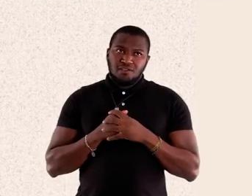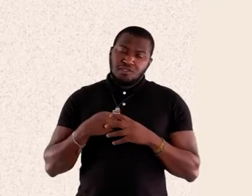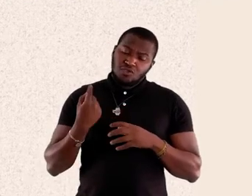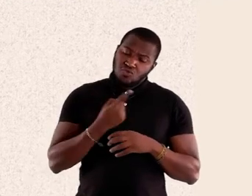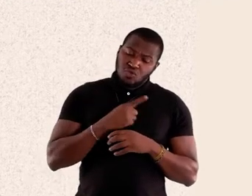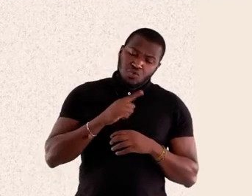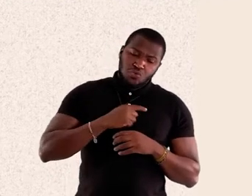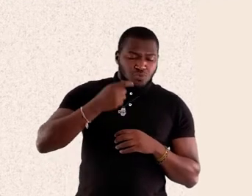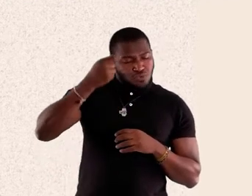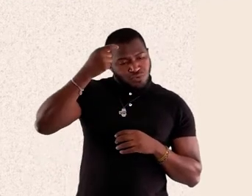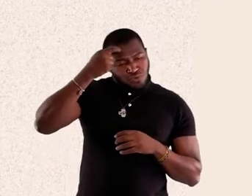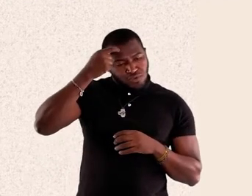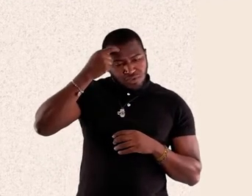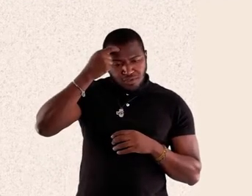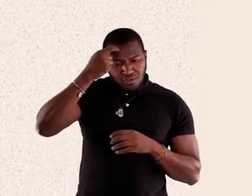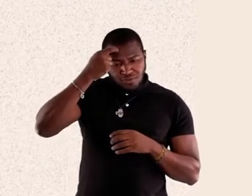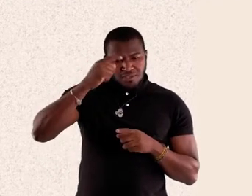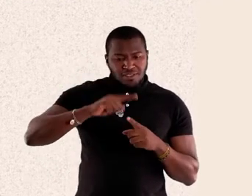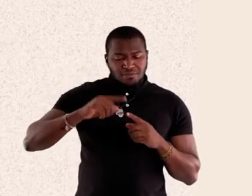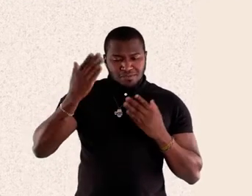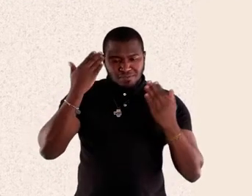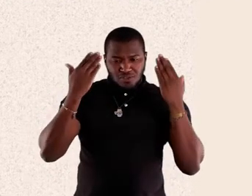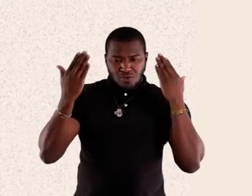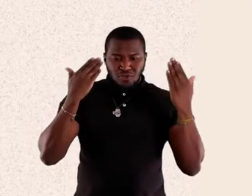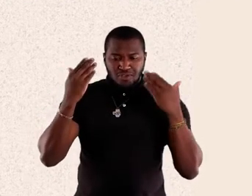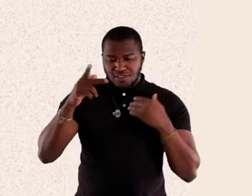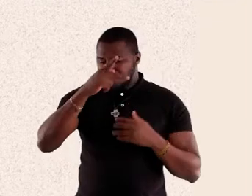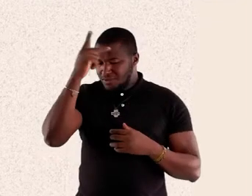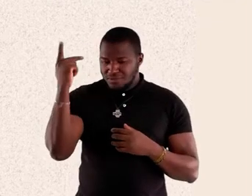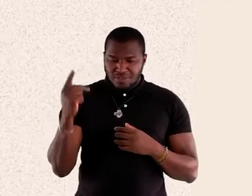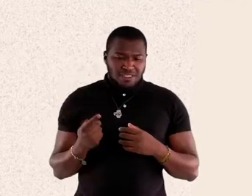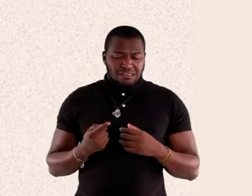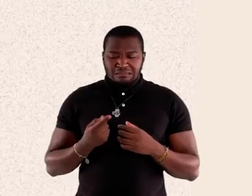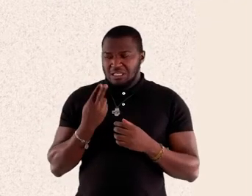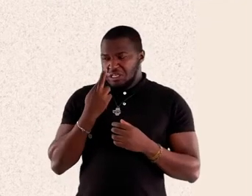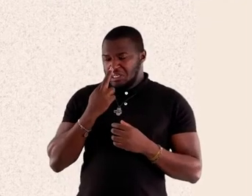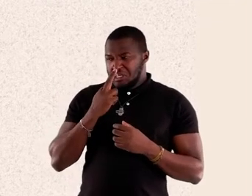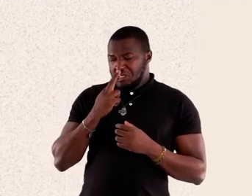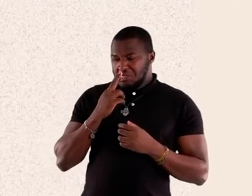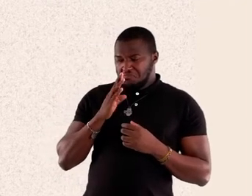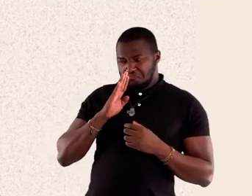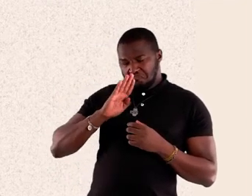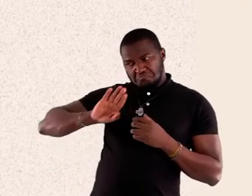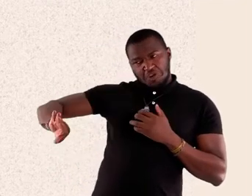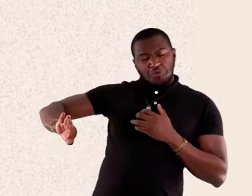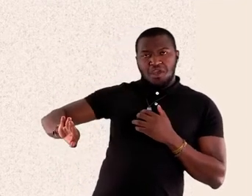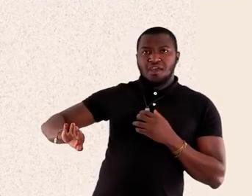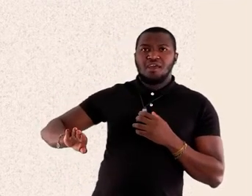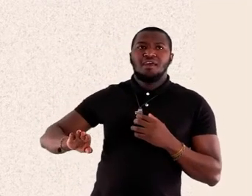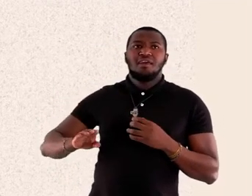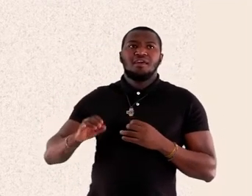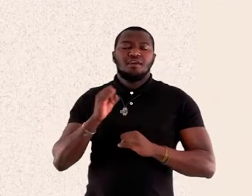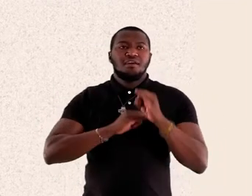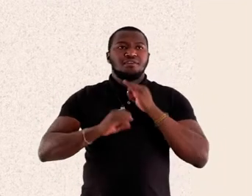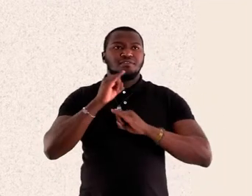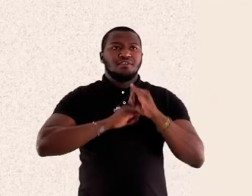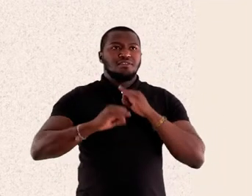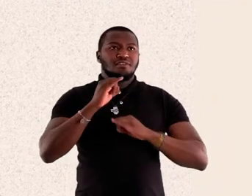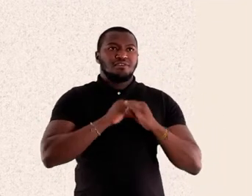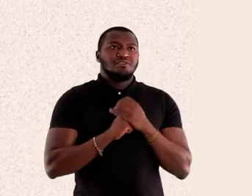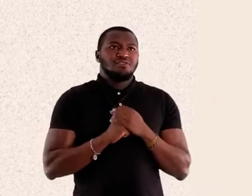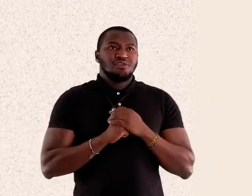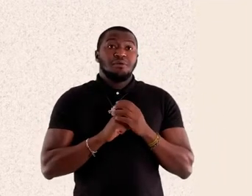só no campo cognitivo mas também no campo psicológico tem algumas pessoas né que que tenha dificuldade de técnica também